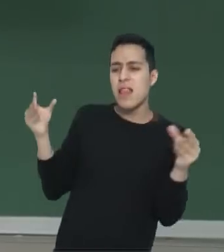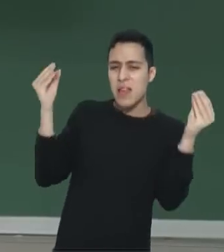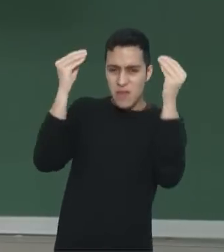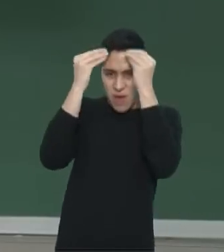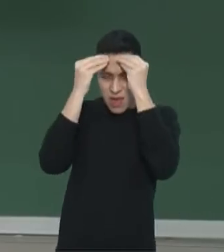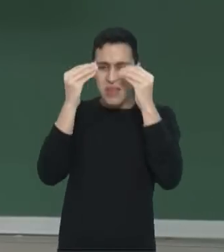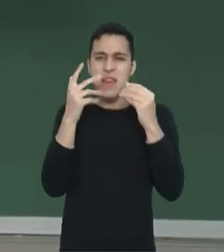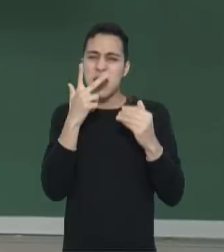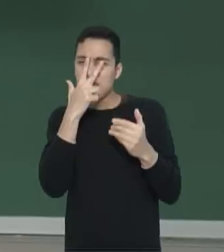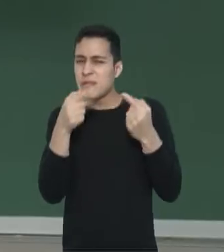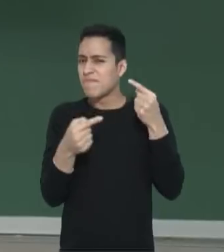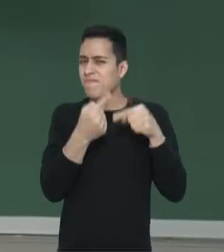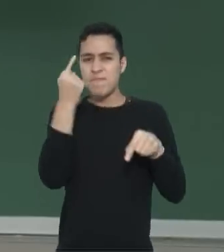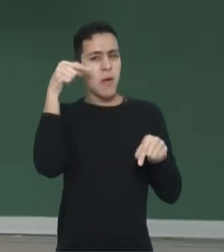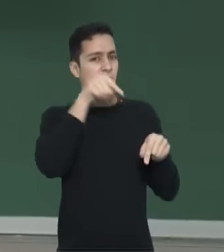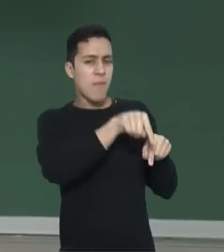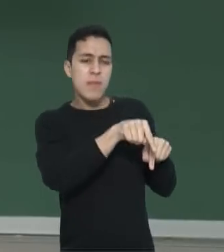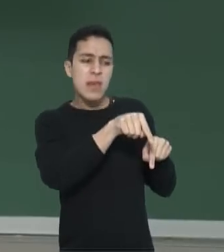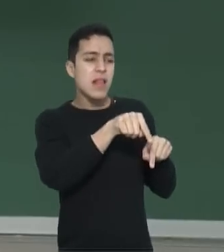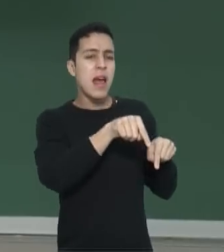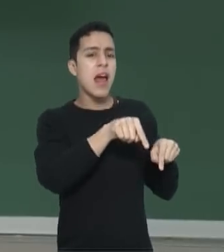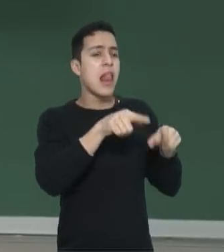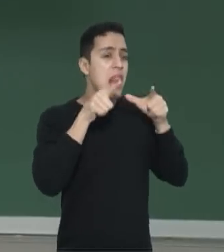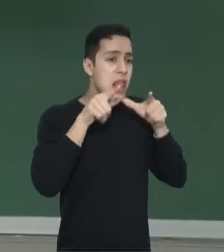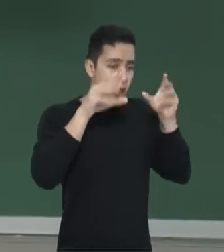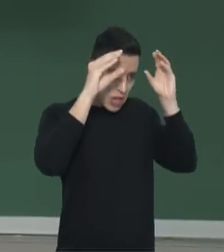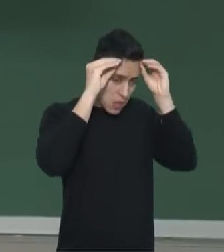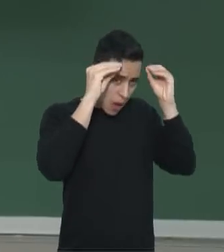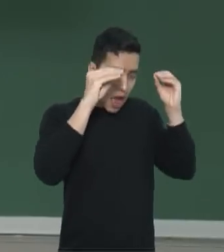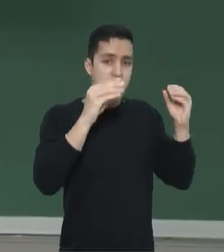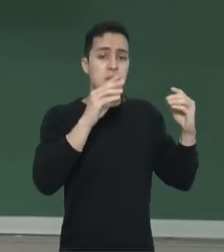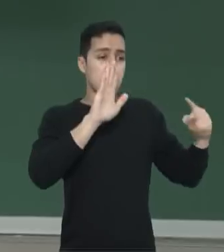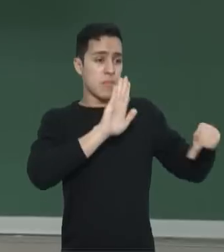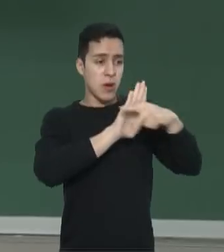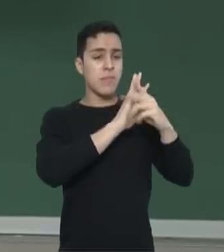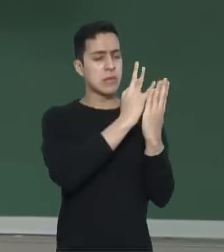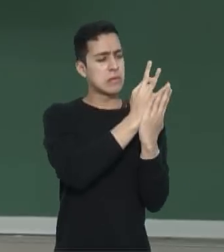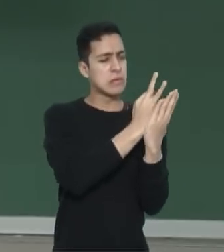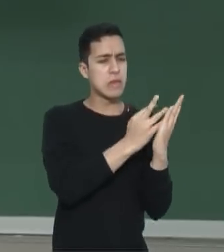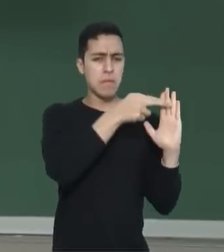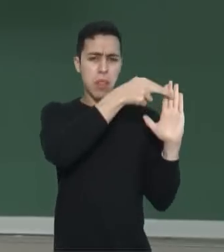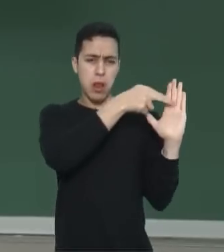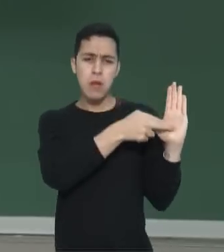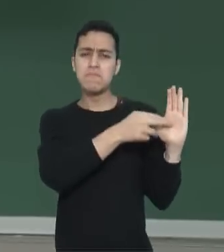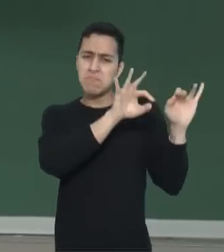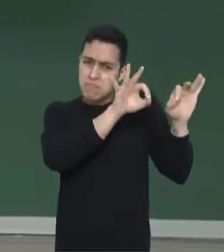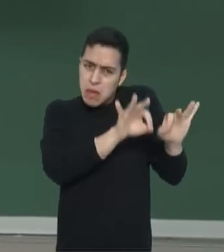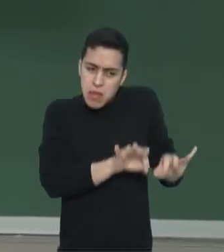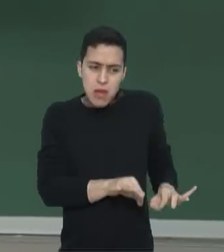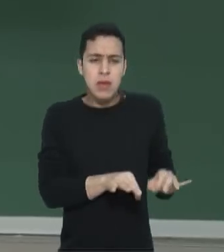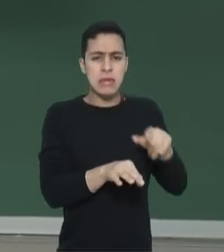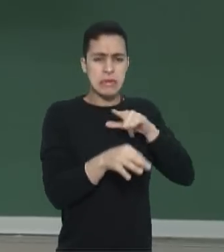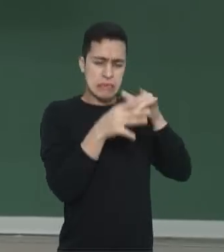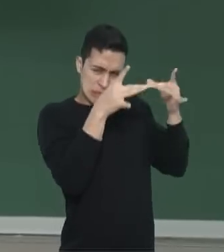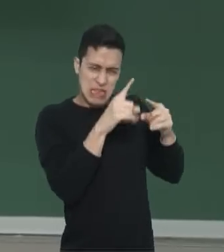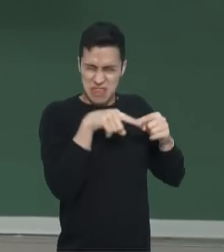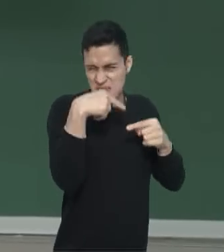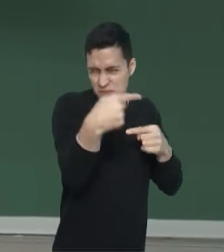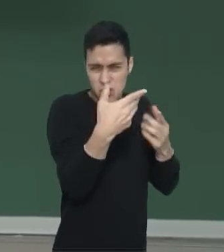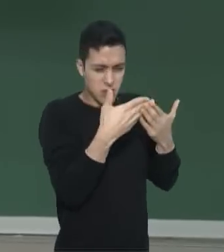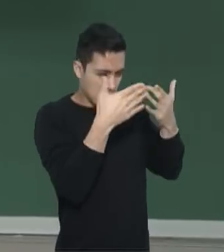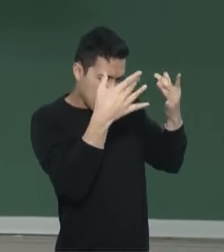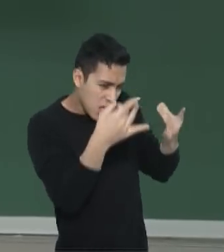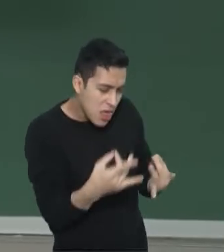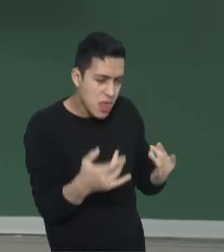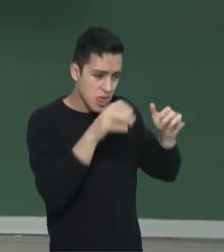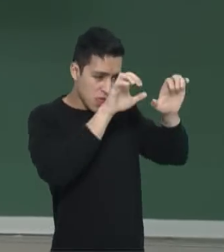figurada, que não faz parte, não é uma característica de um texto normativo. Um texto normativo, nós vamos ver detalhadamente a estrutura,